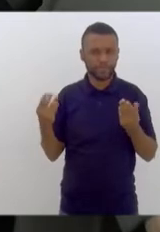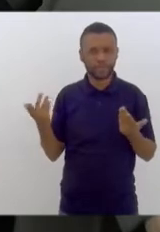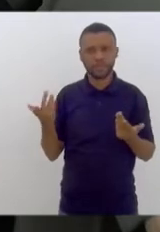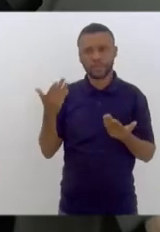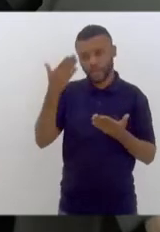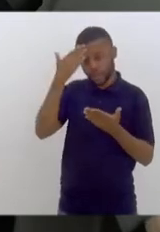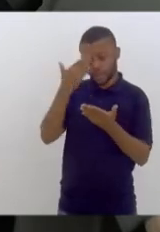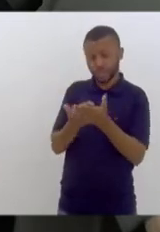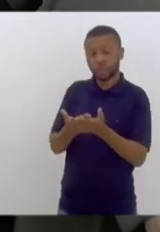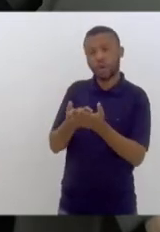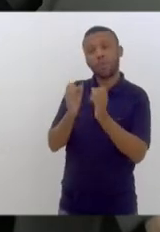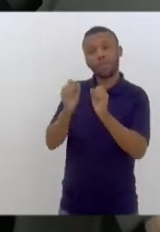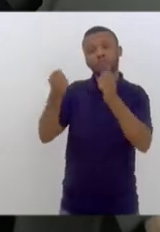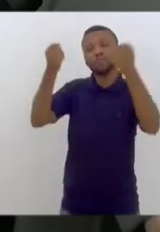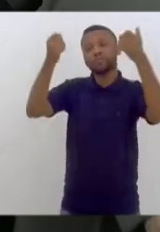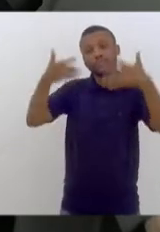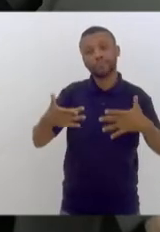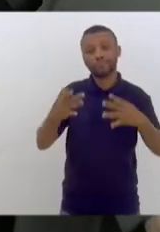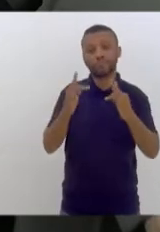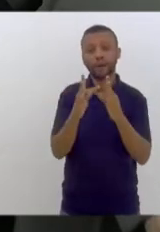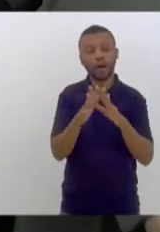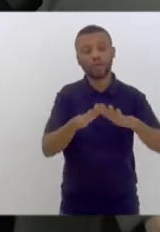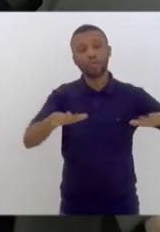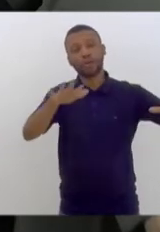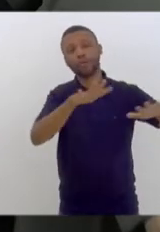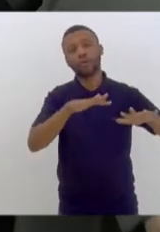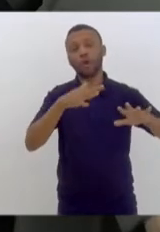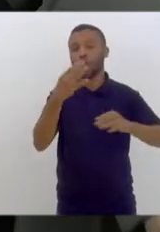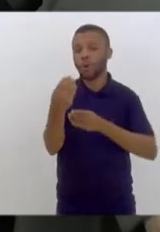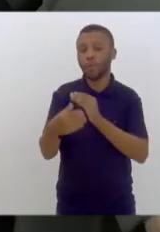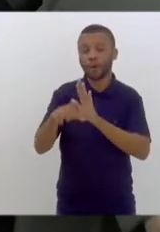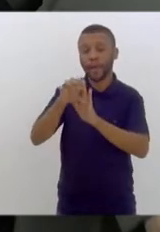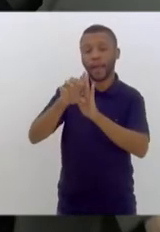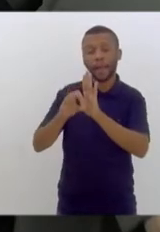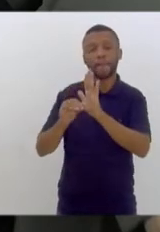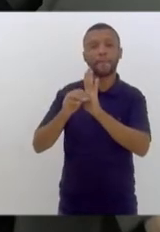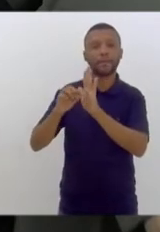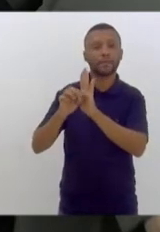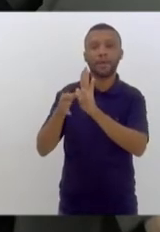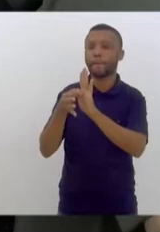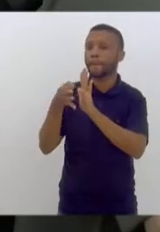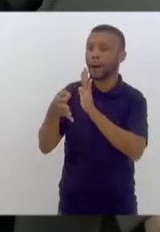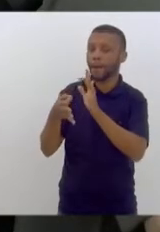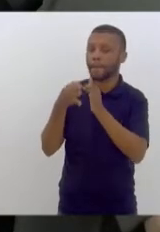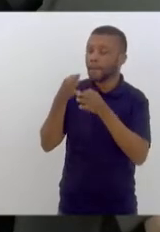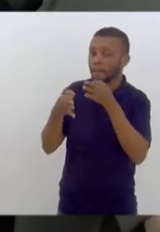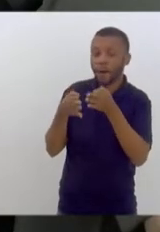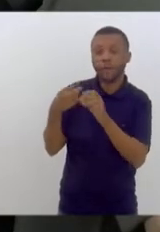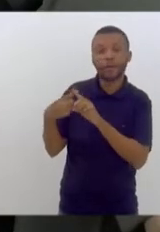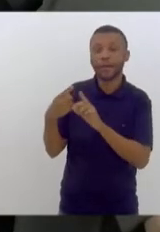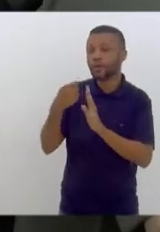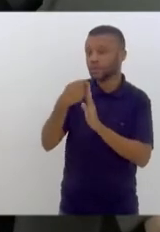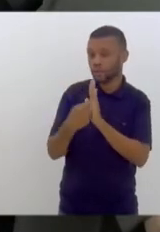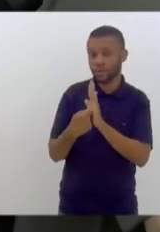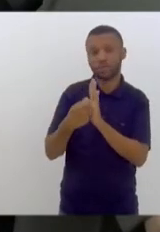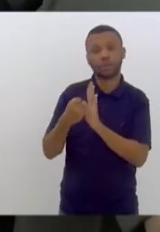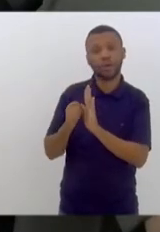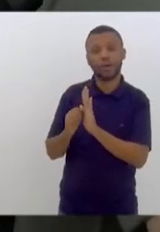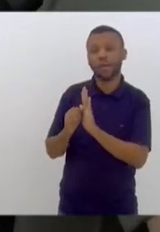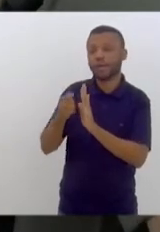deputado, o senhor podia aqui explanar a todos os presentes, a maneira como a emenda foi construída, porque ela diz o seguinte, que